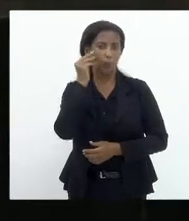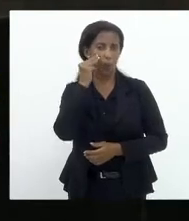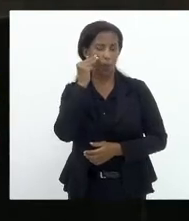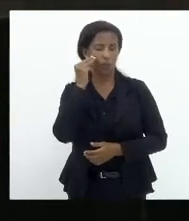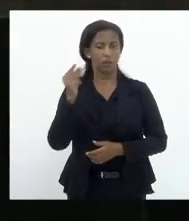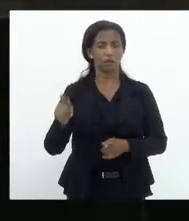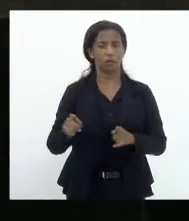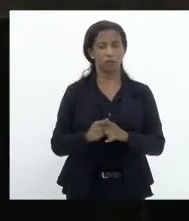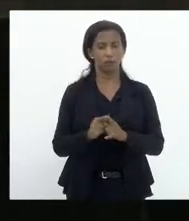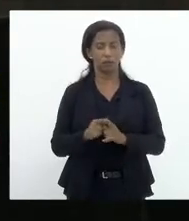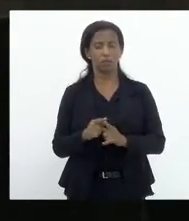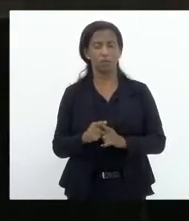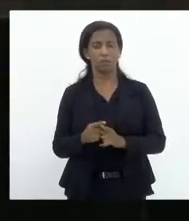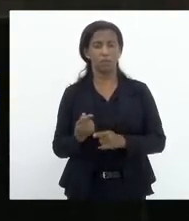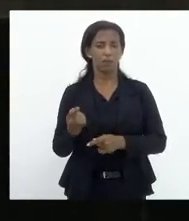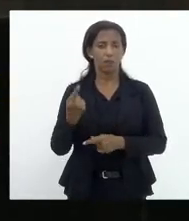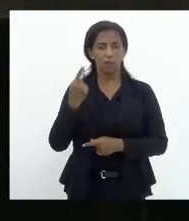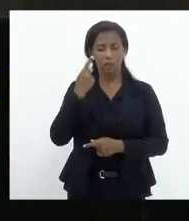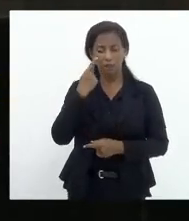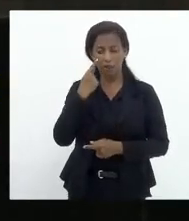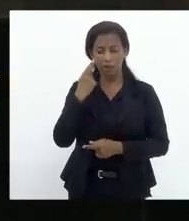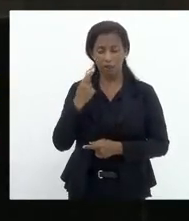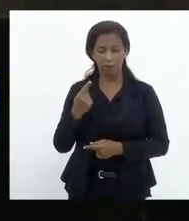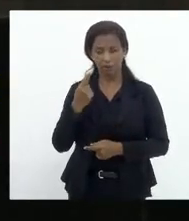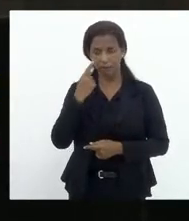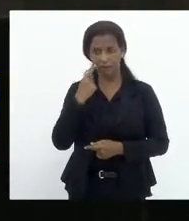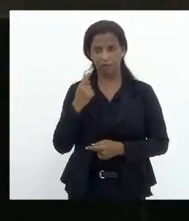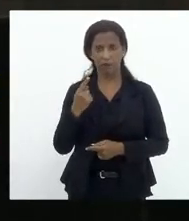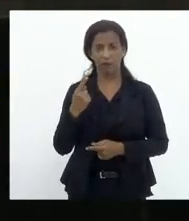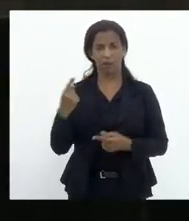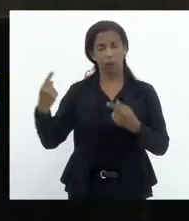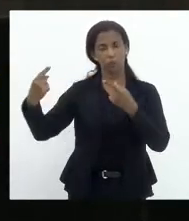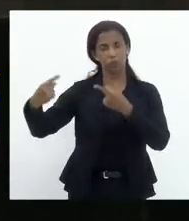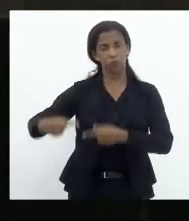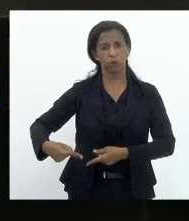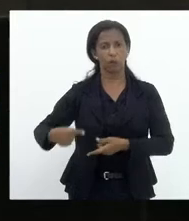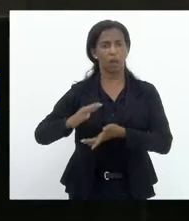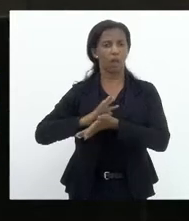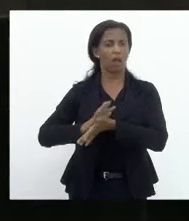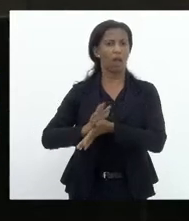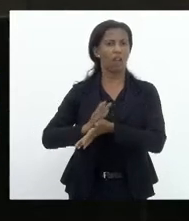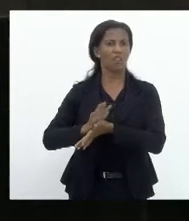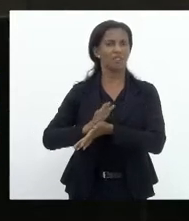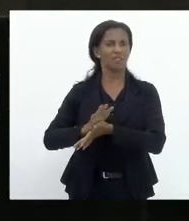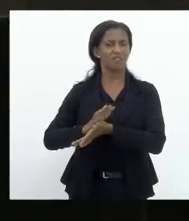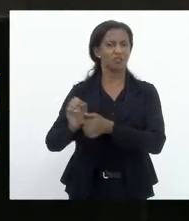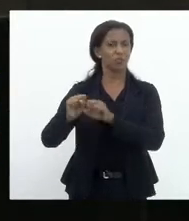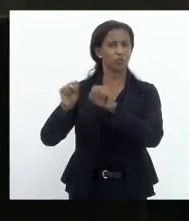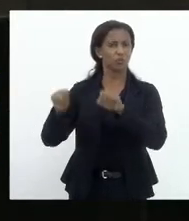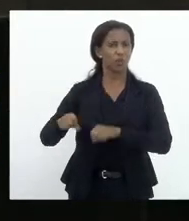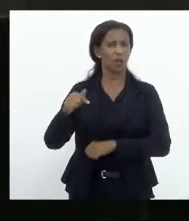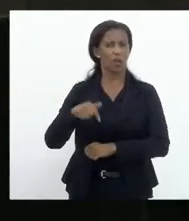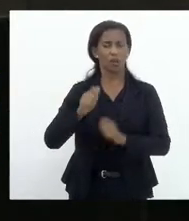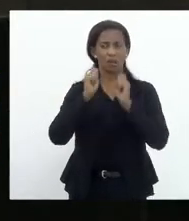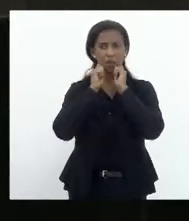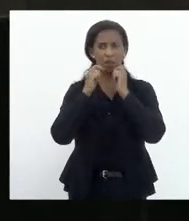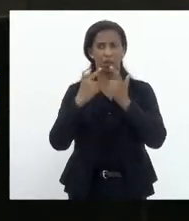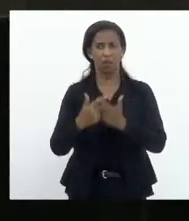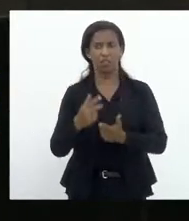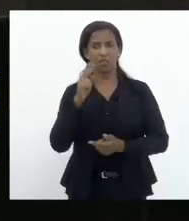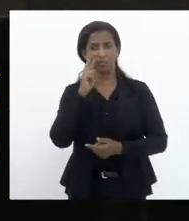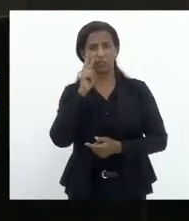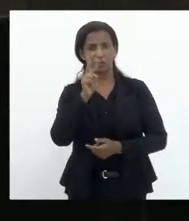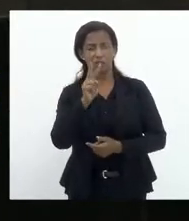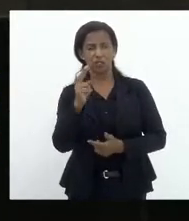Mônica Francisco que prever a o enfrentamento ao racismo institucional aqui na alerj e